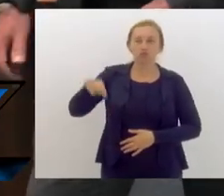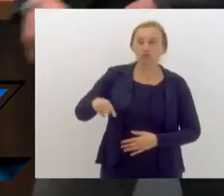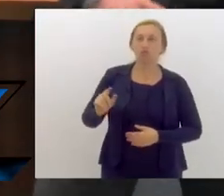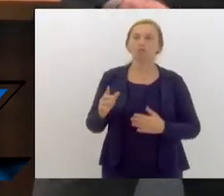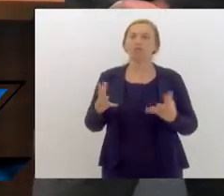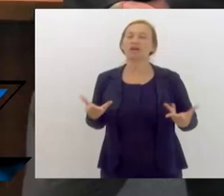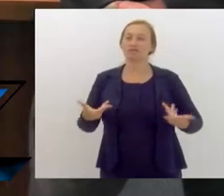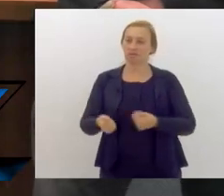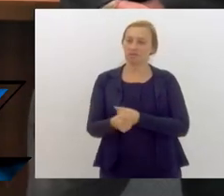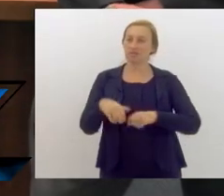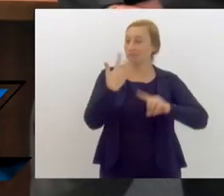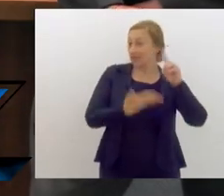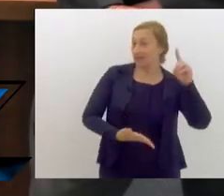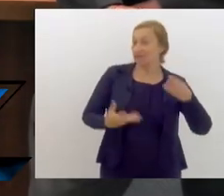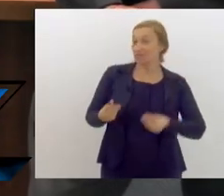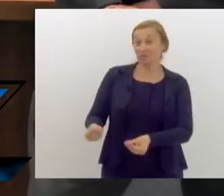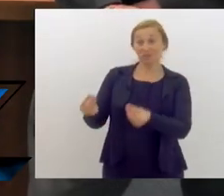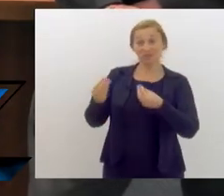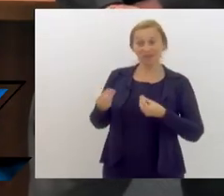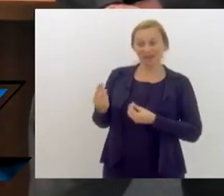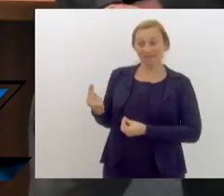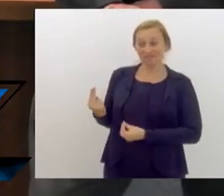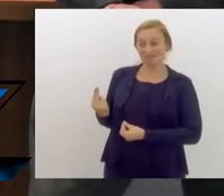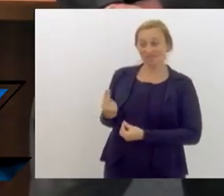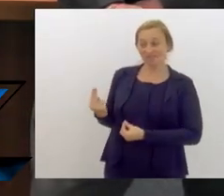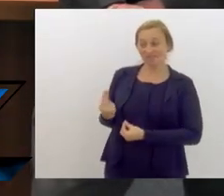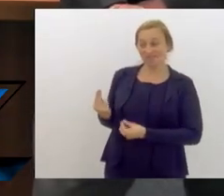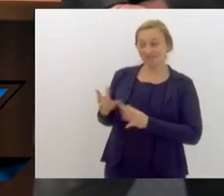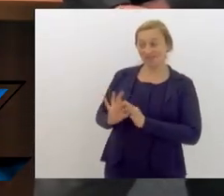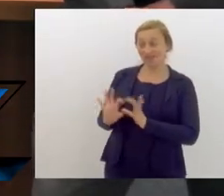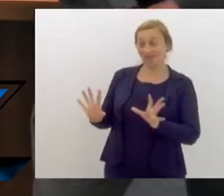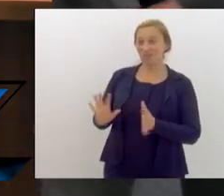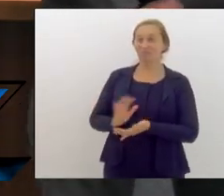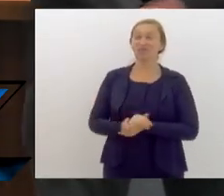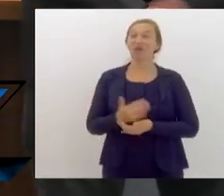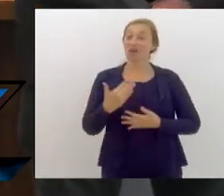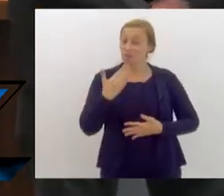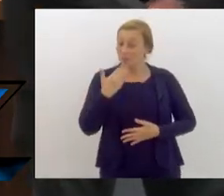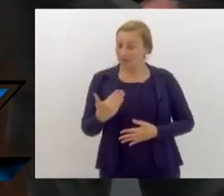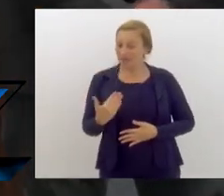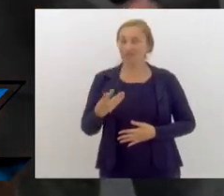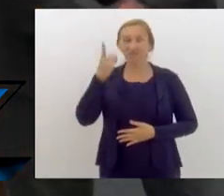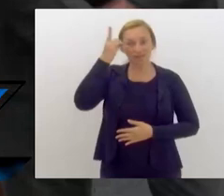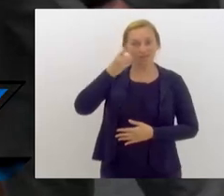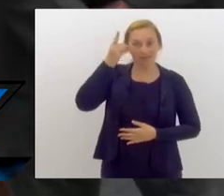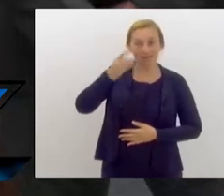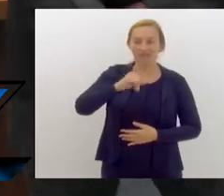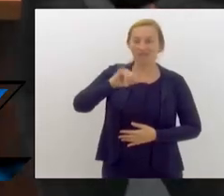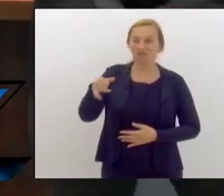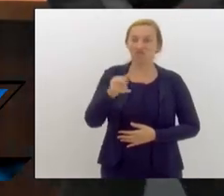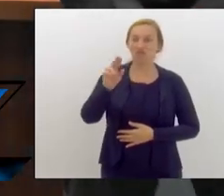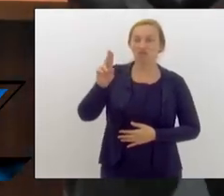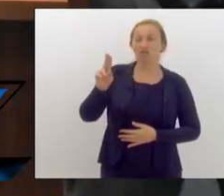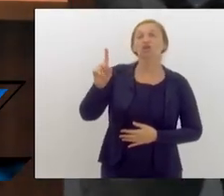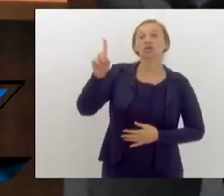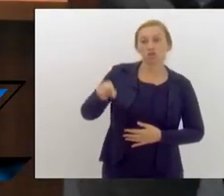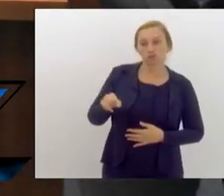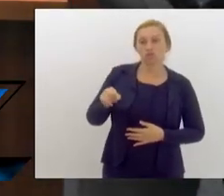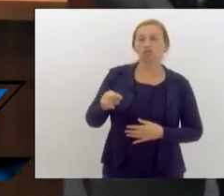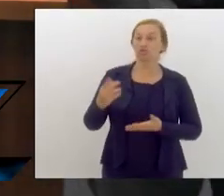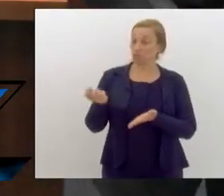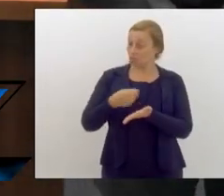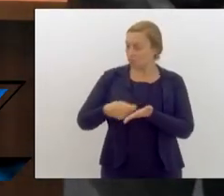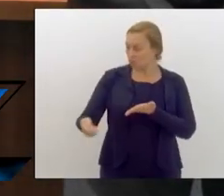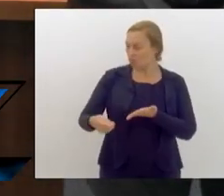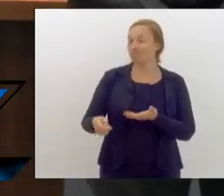por conceder a coautoria Então já me coloca o deputada tia Ju a disposição de assinar em